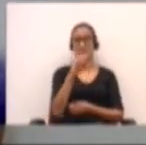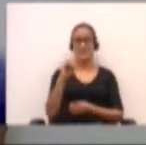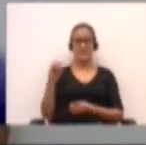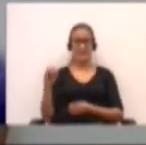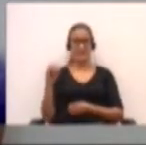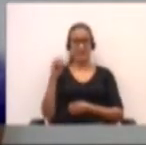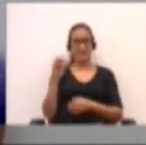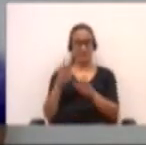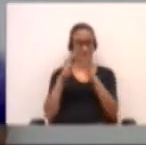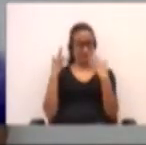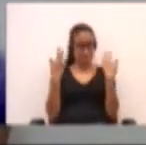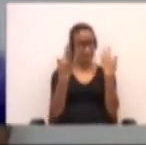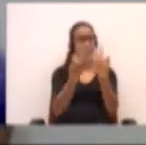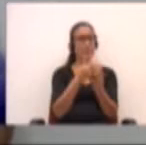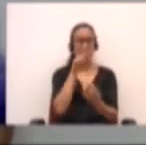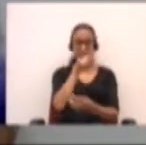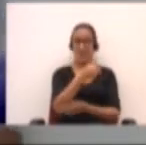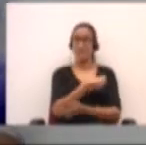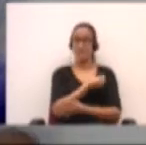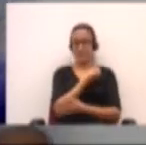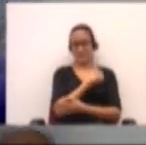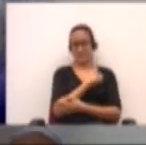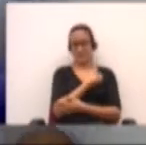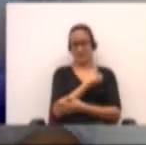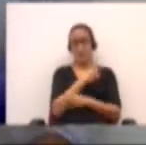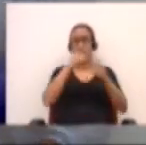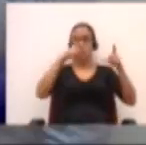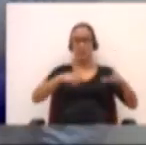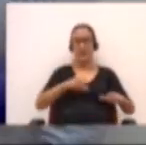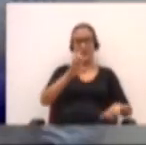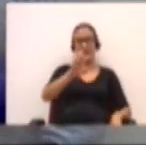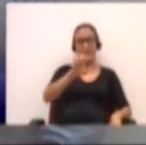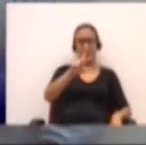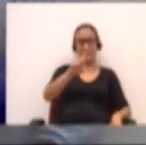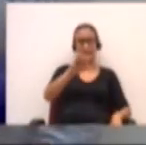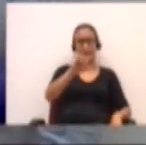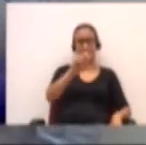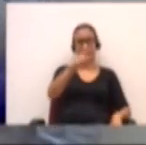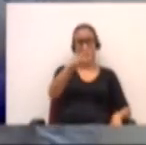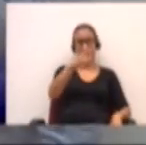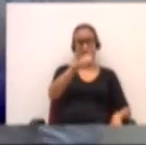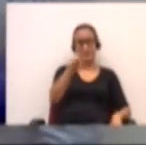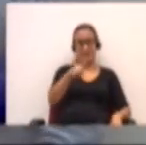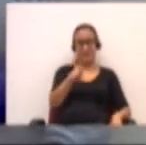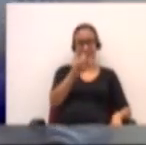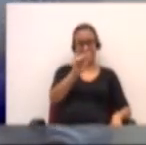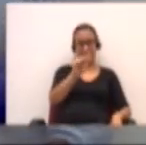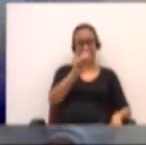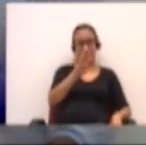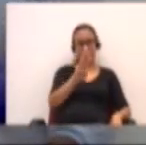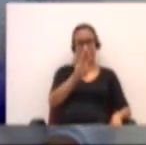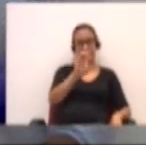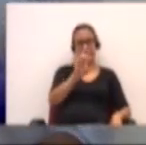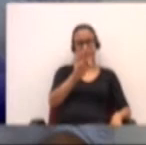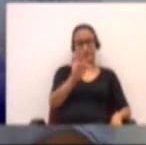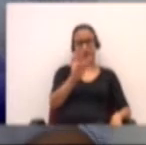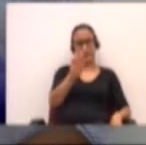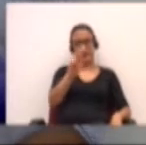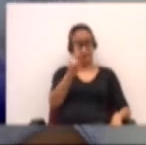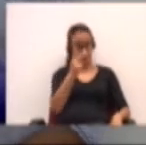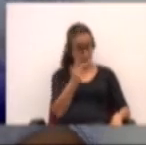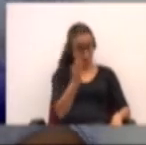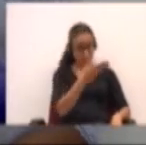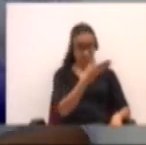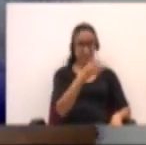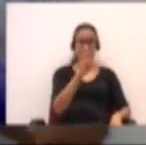Rede Ferroviária Federal, uma área federal, e cujas famílias estão lá há